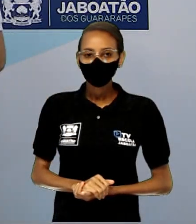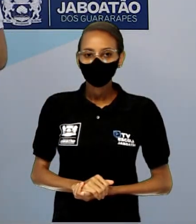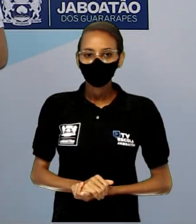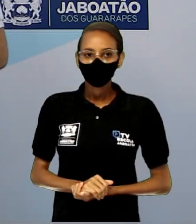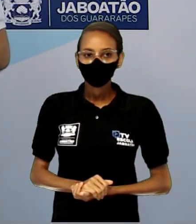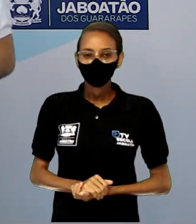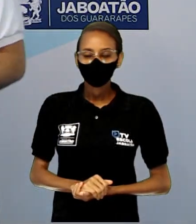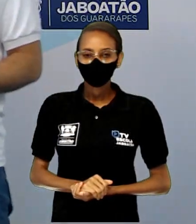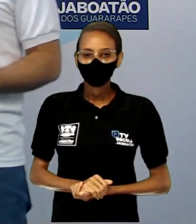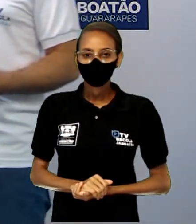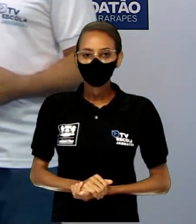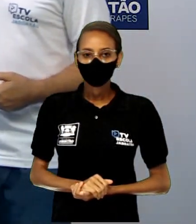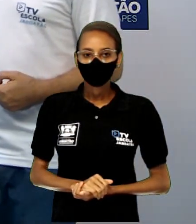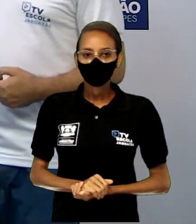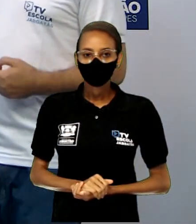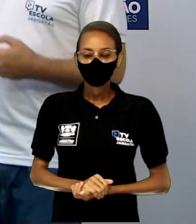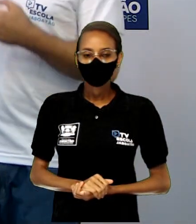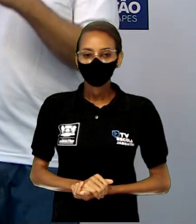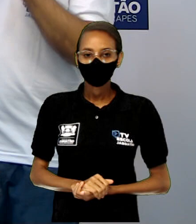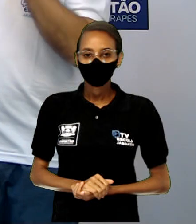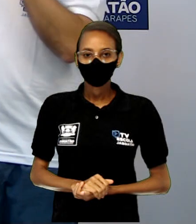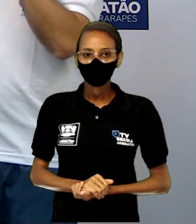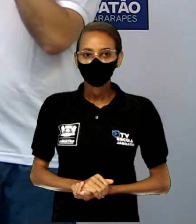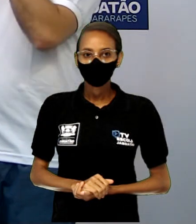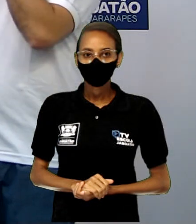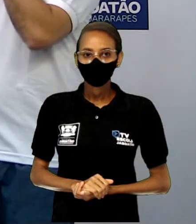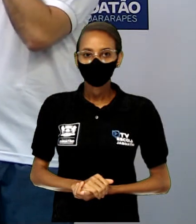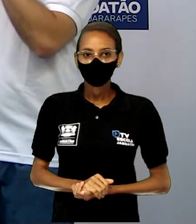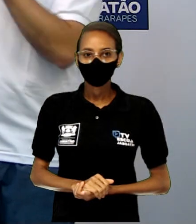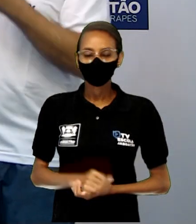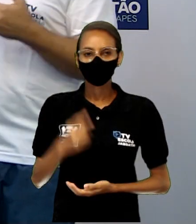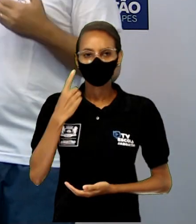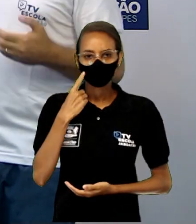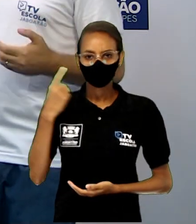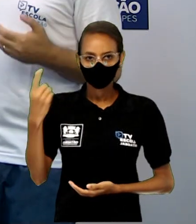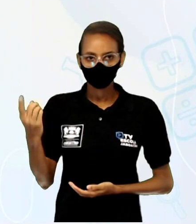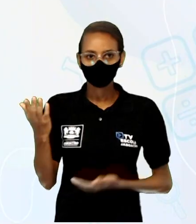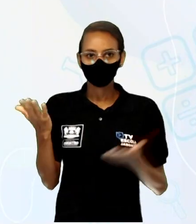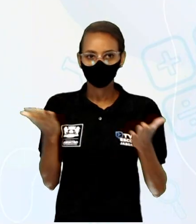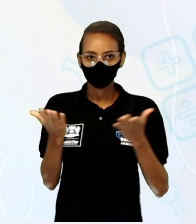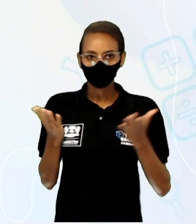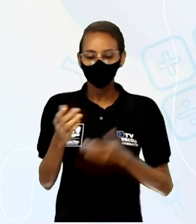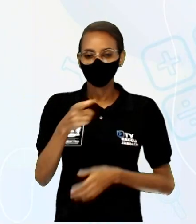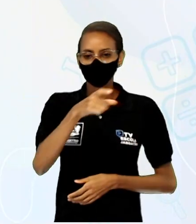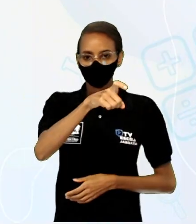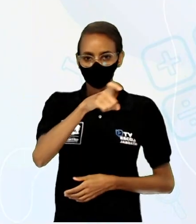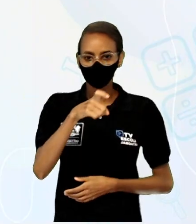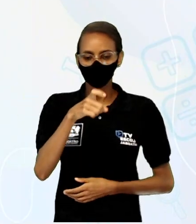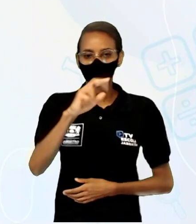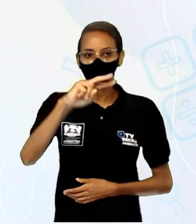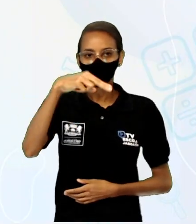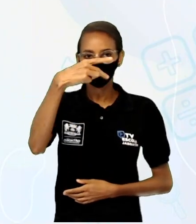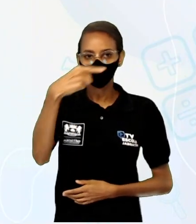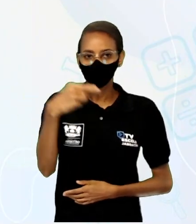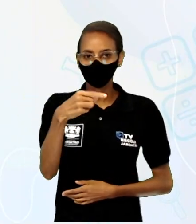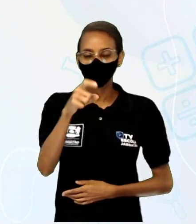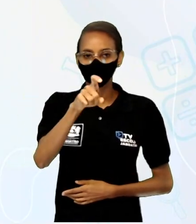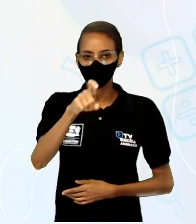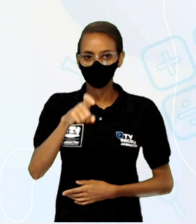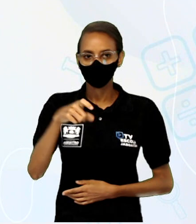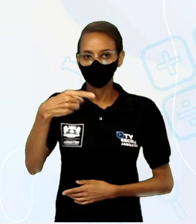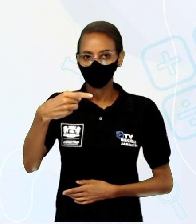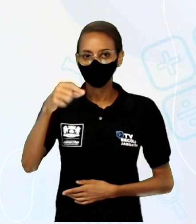é x. Então, eu já tenho aí uma relação importante, que fala também da área dessa região. Se eu quero saber